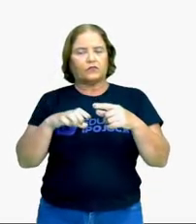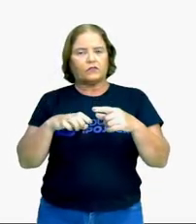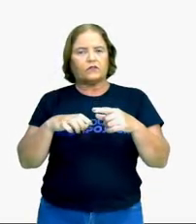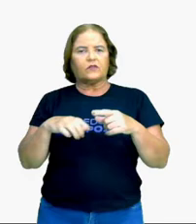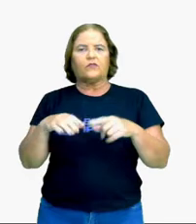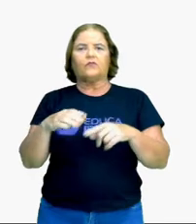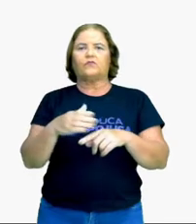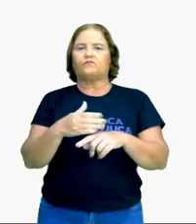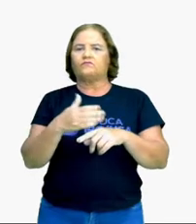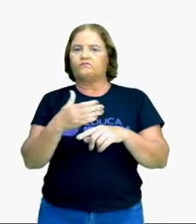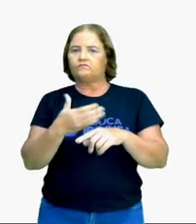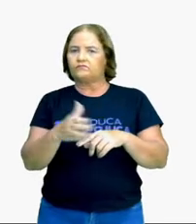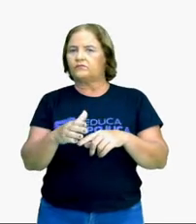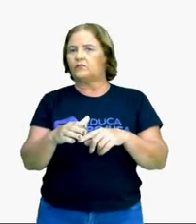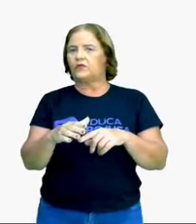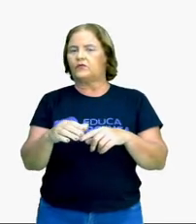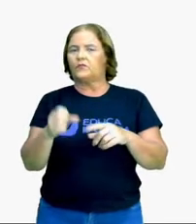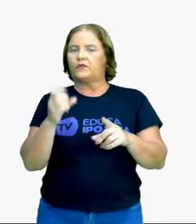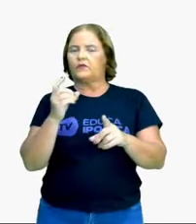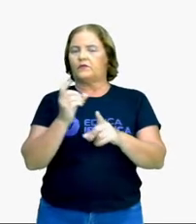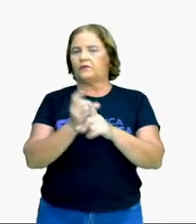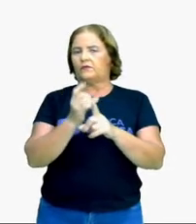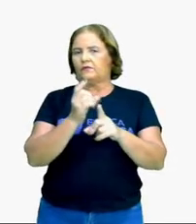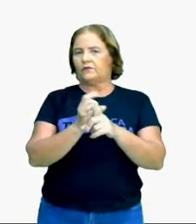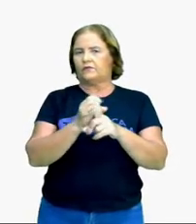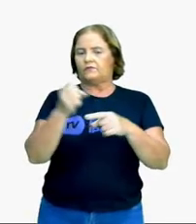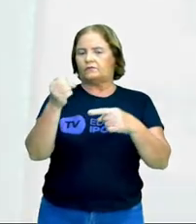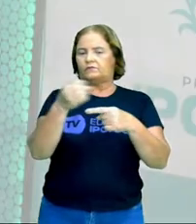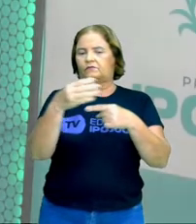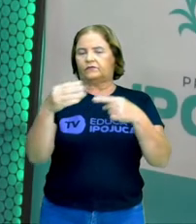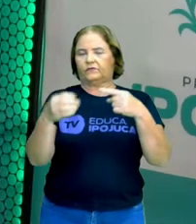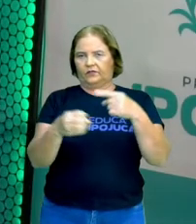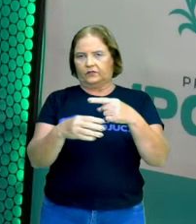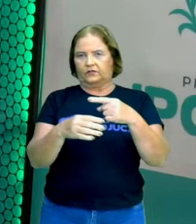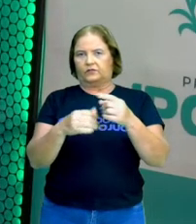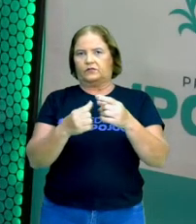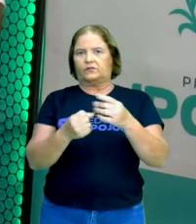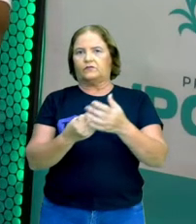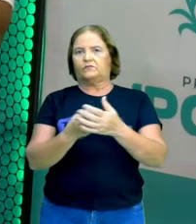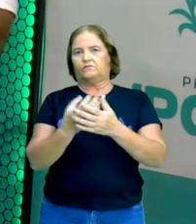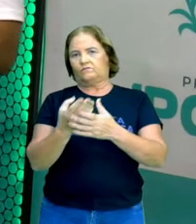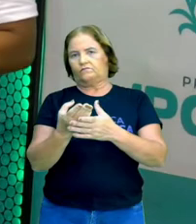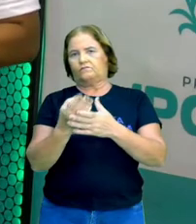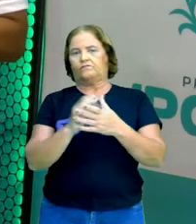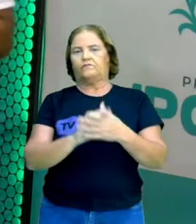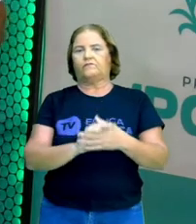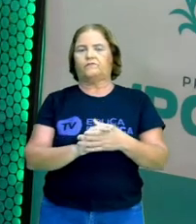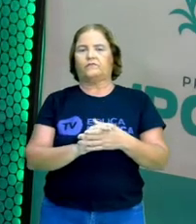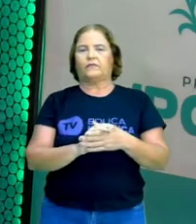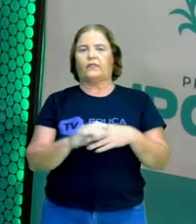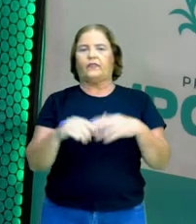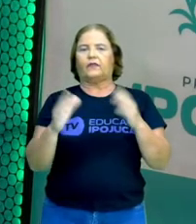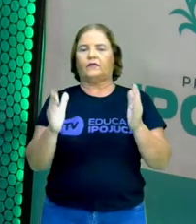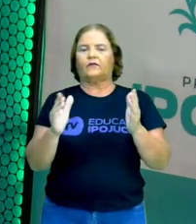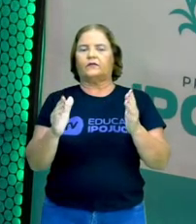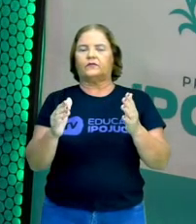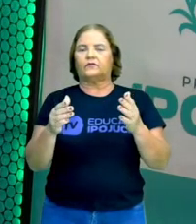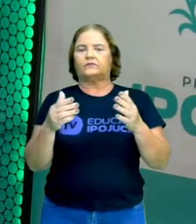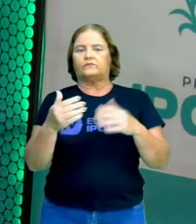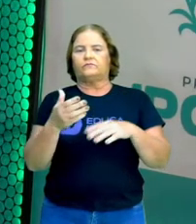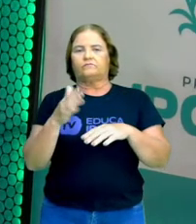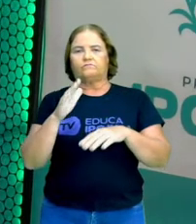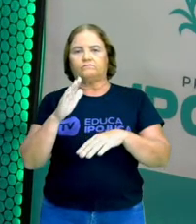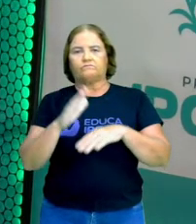prático para descobrir essa fração geratriz. Vamos lá. Um modo prático agora para você não se